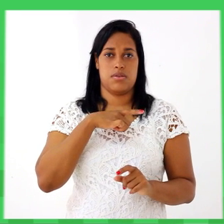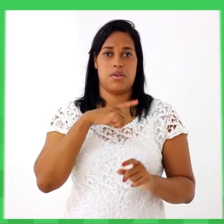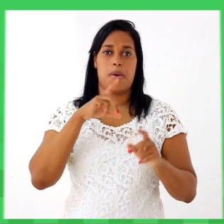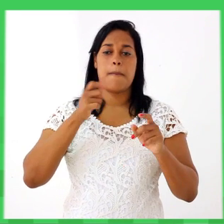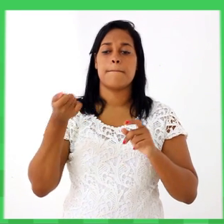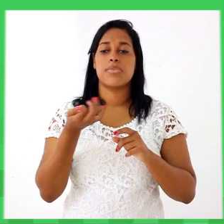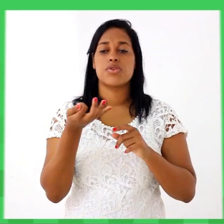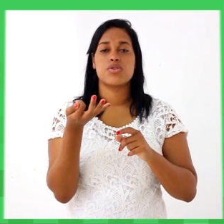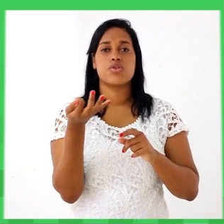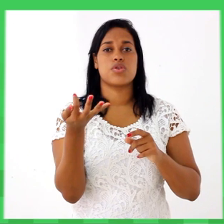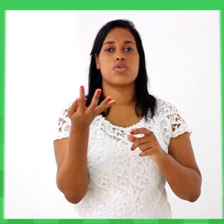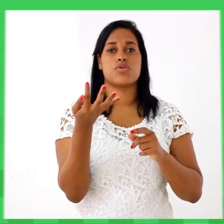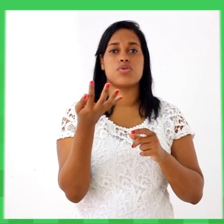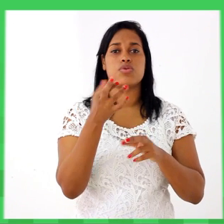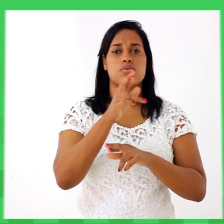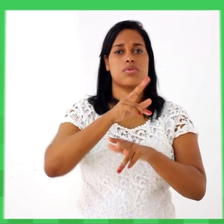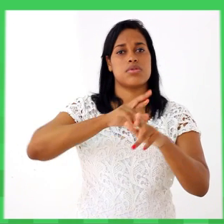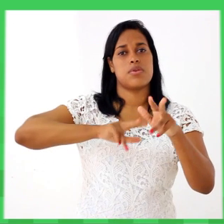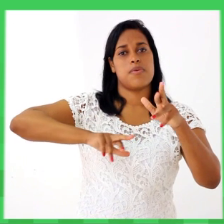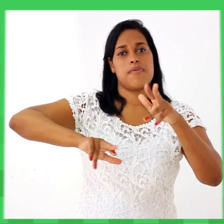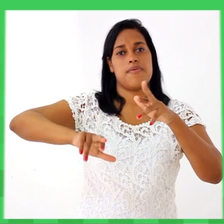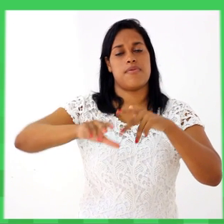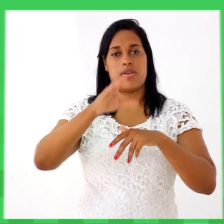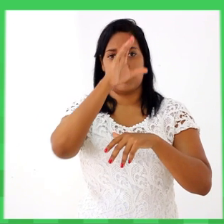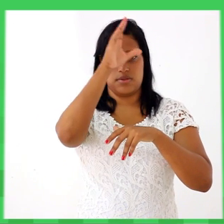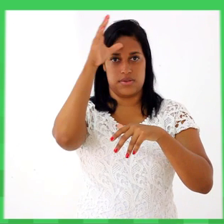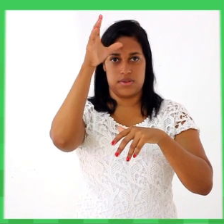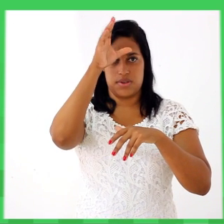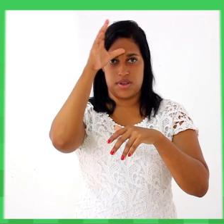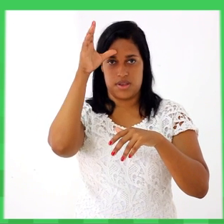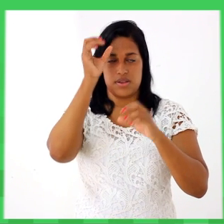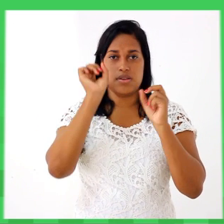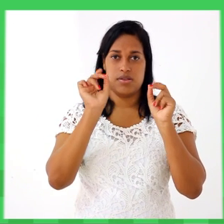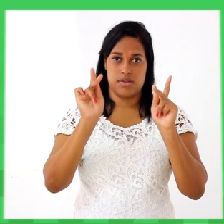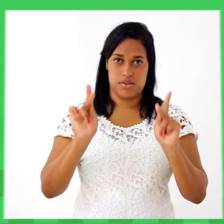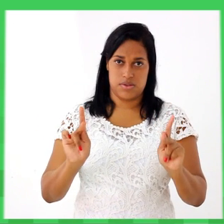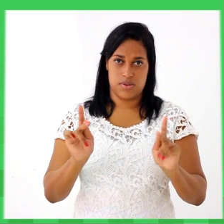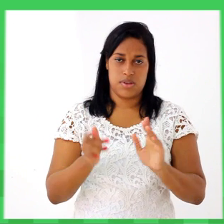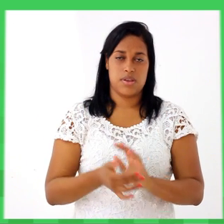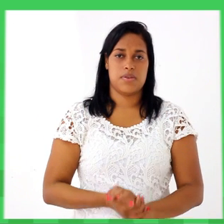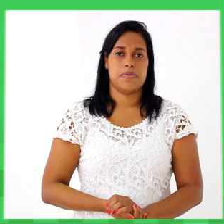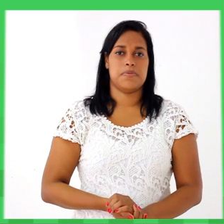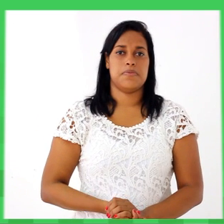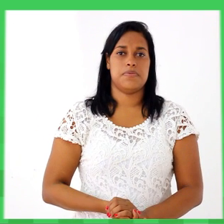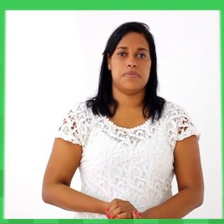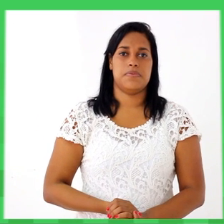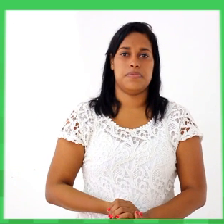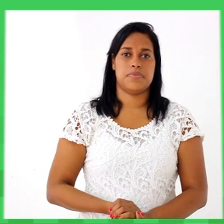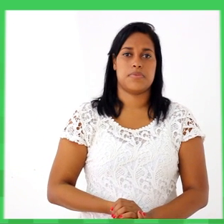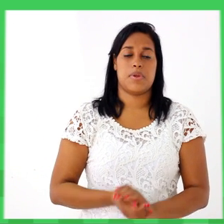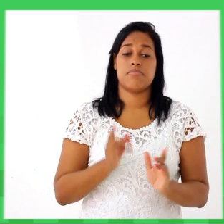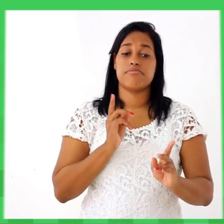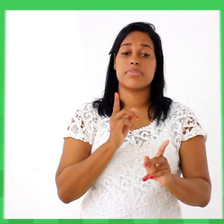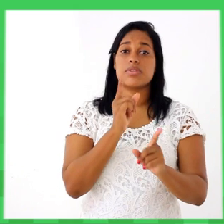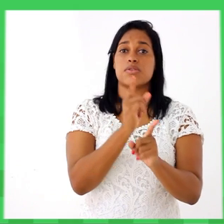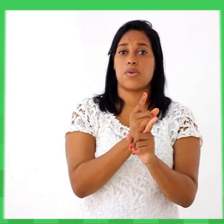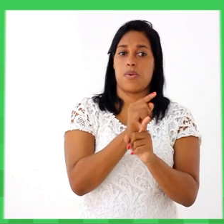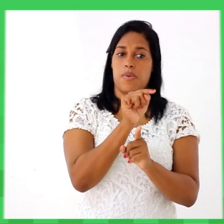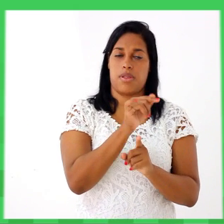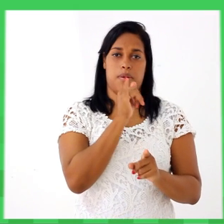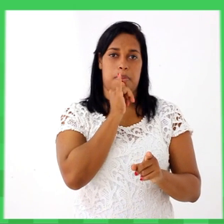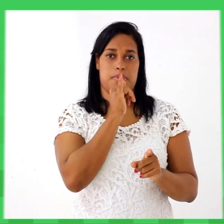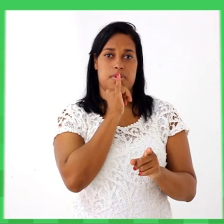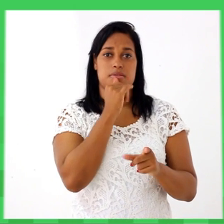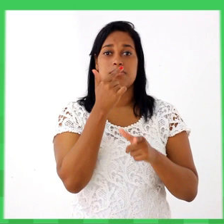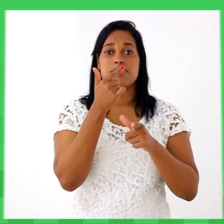produto pode ser fornecido por vários fornecedores. Okay? Para criar a chave de